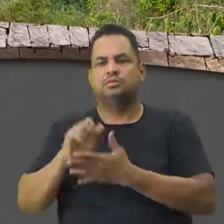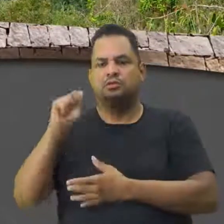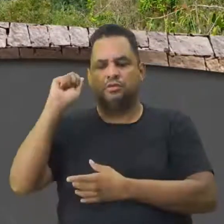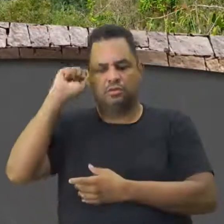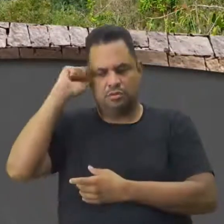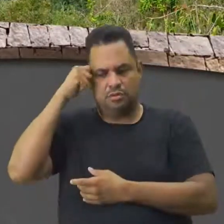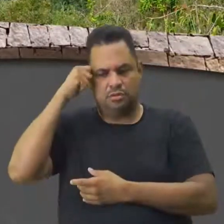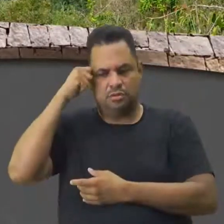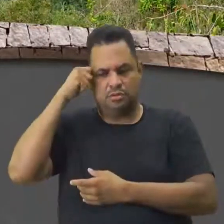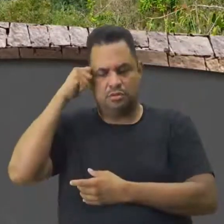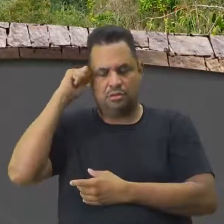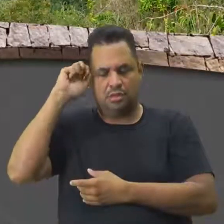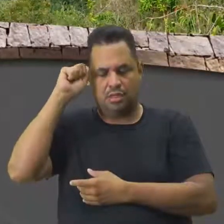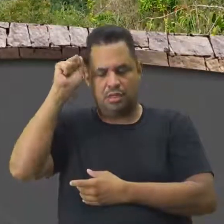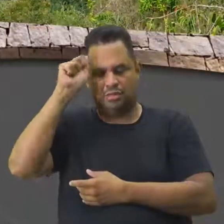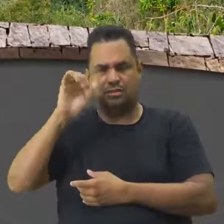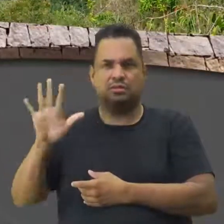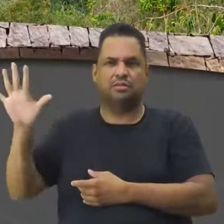em